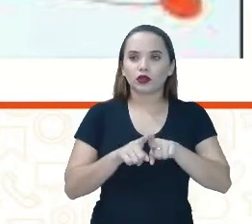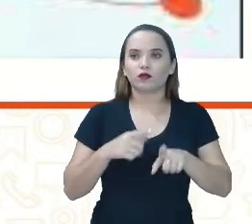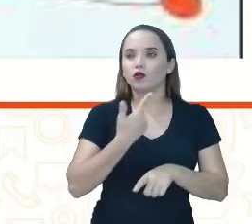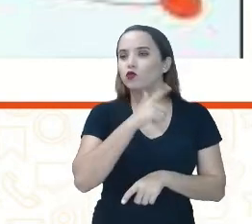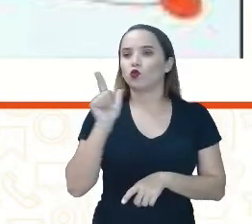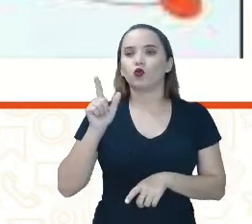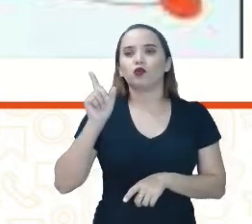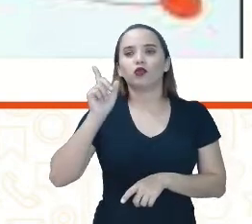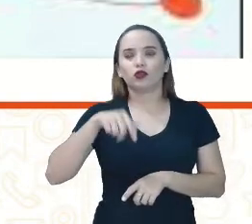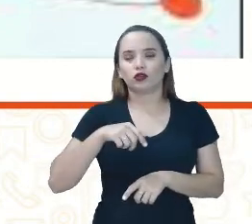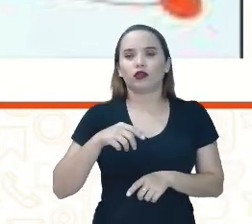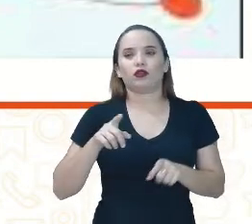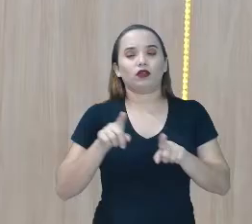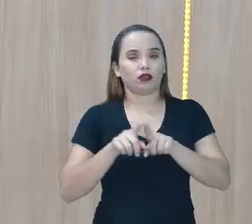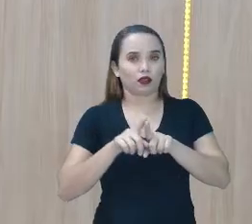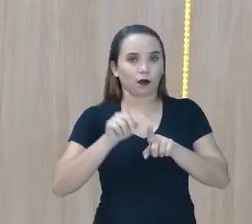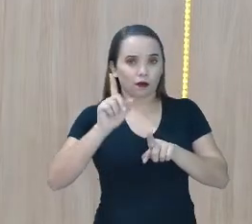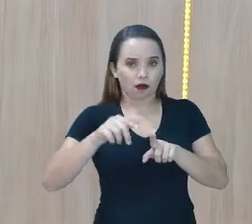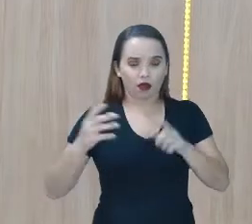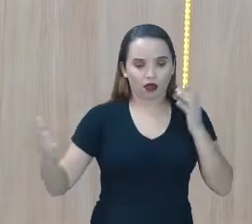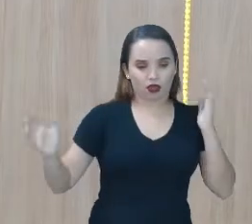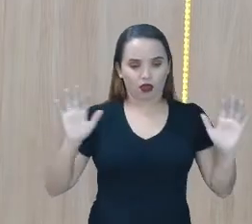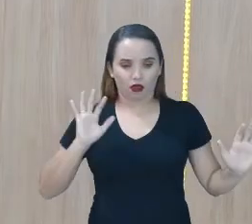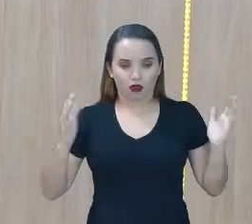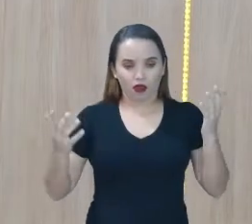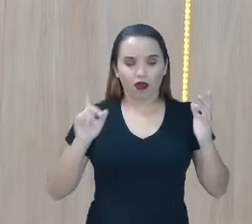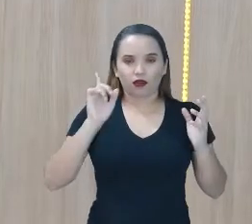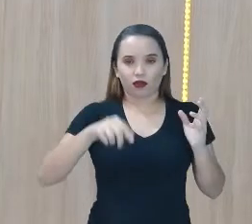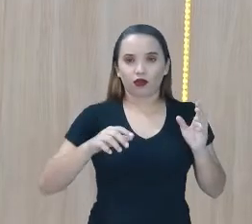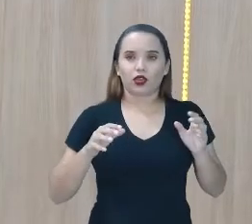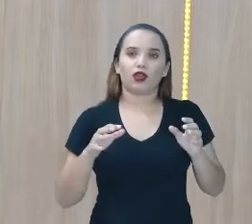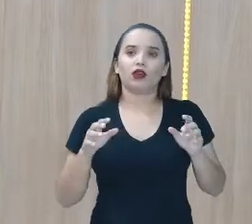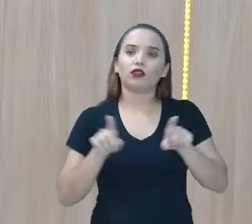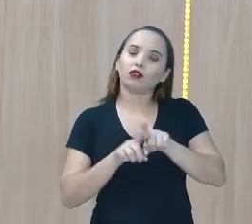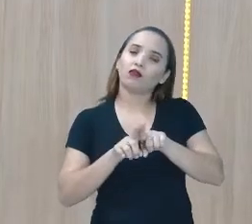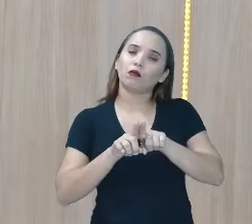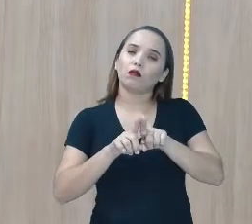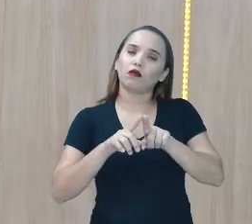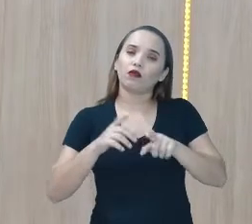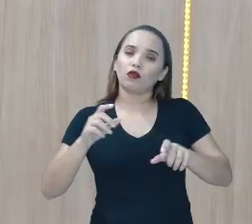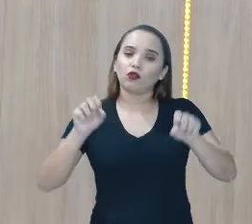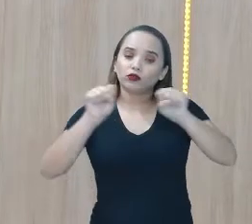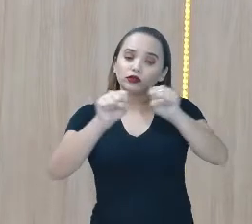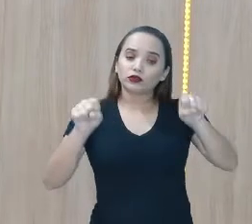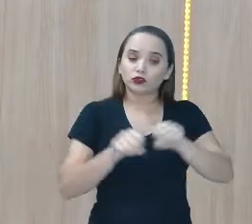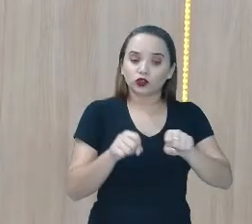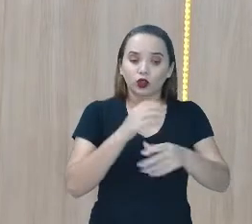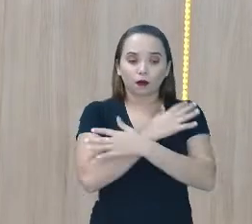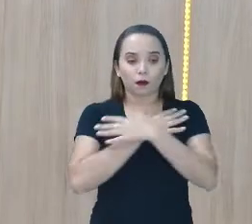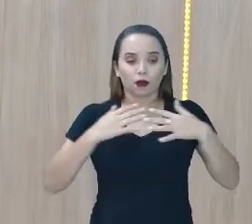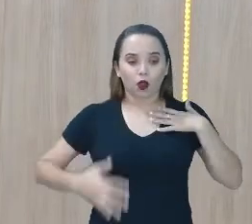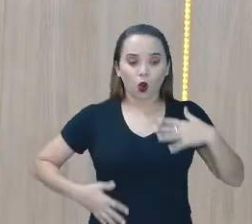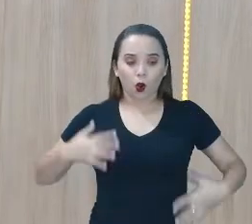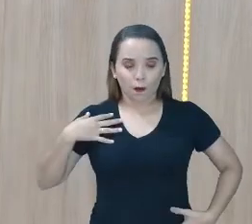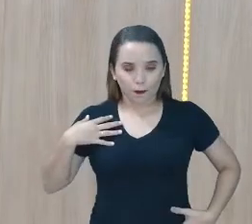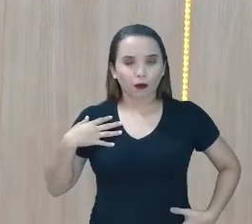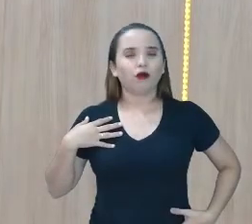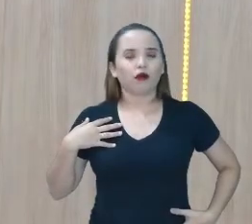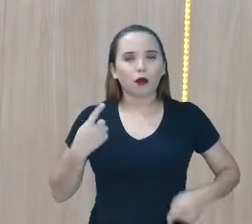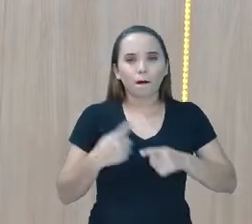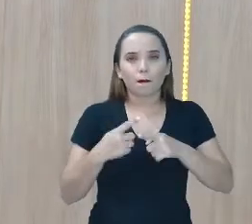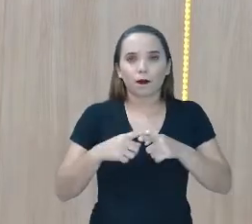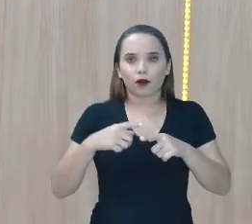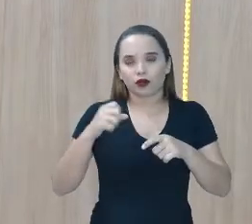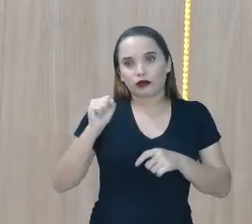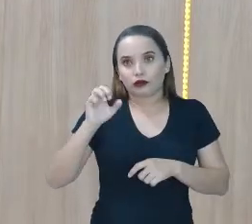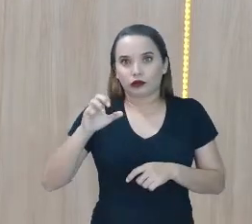uma atividade não só de lateralidade, mas de esquema corporal. Porque quando ele faz a associação de lado direito e lado esquerdo,